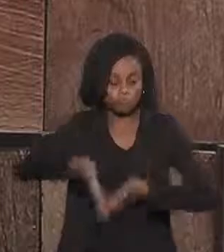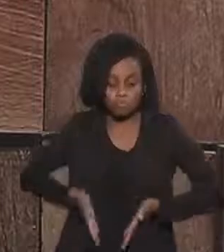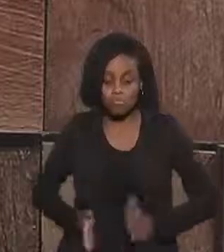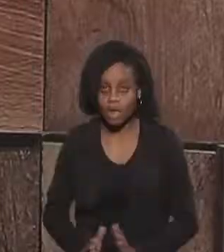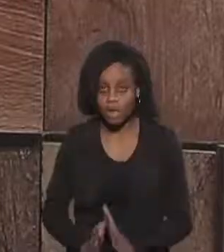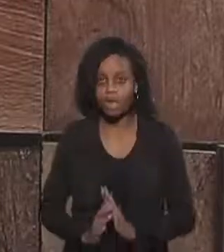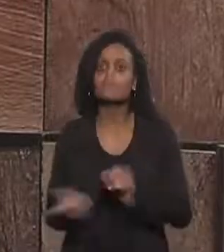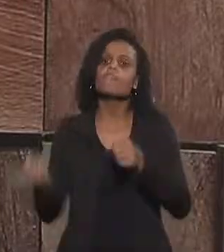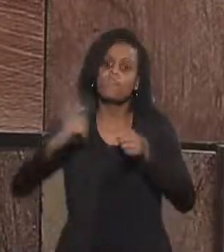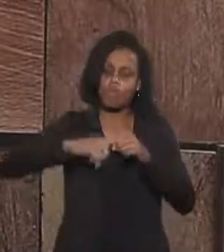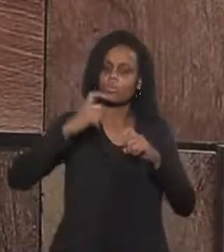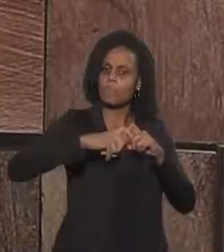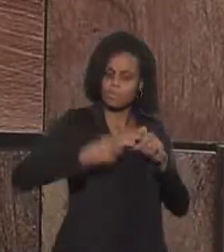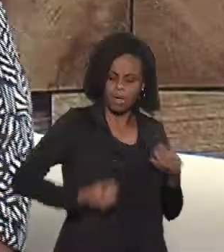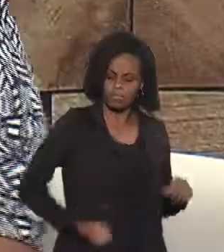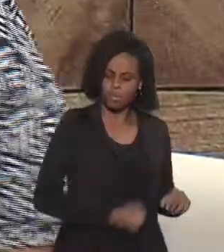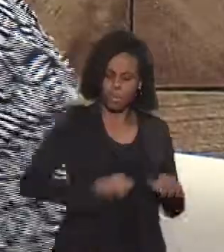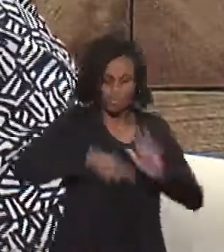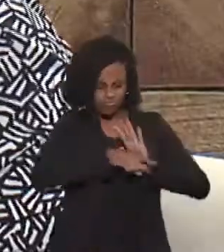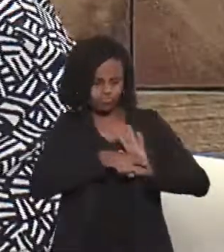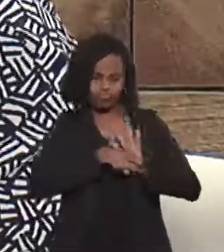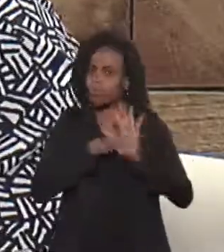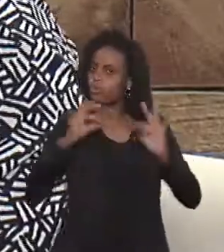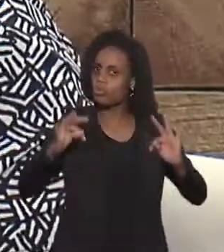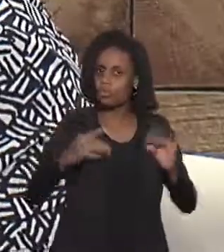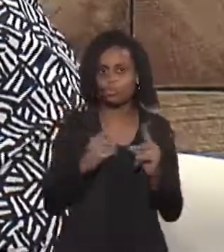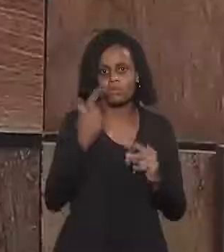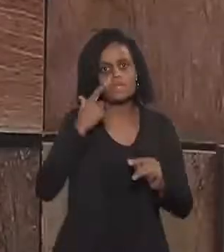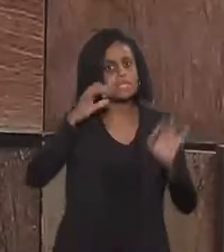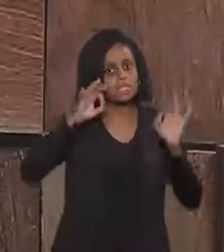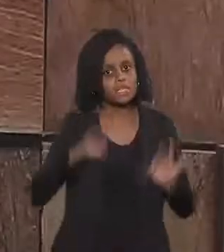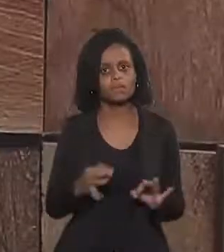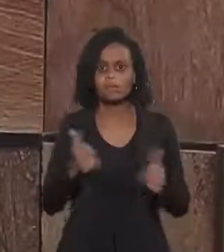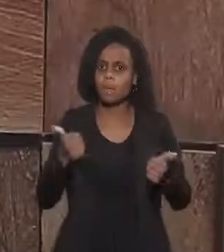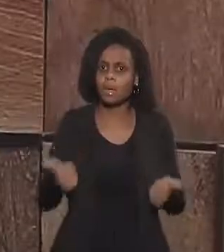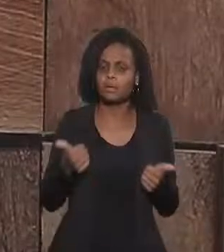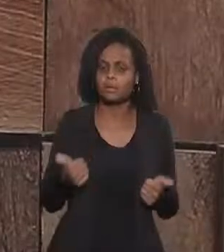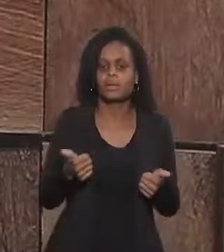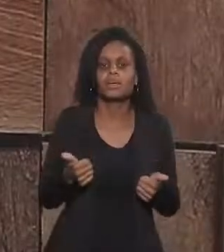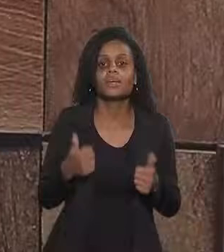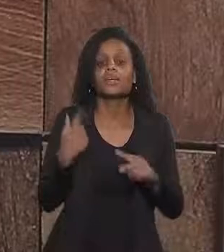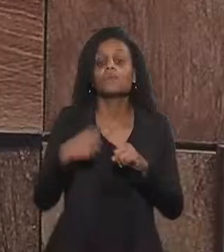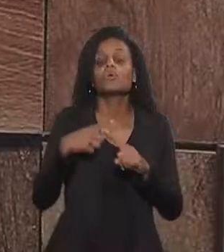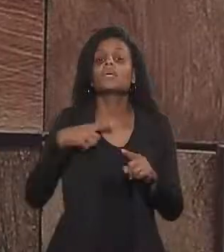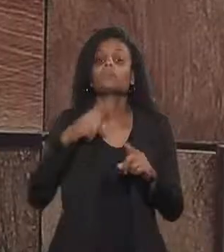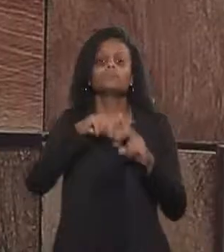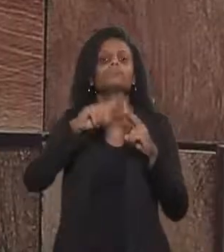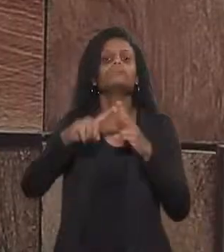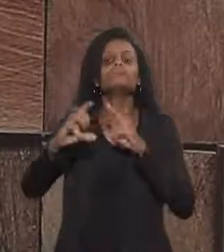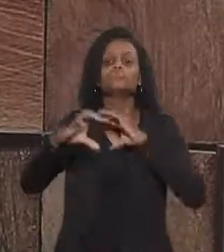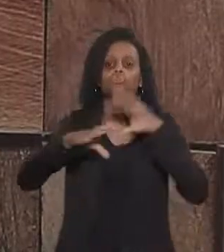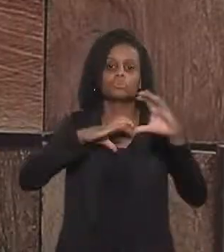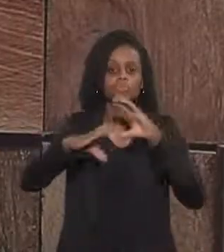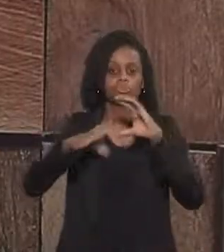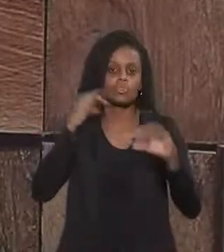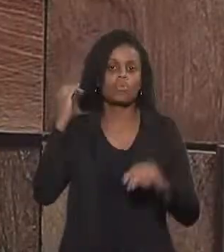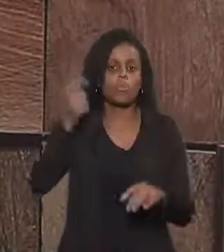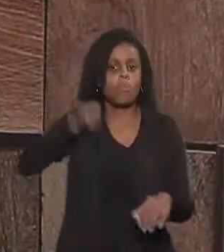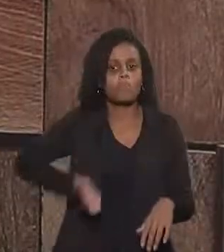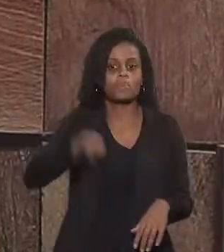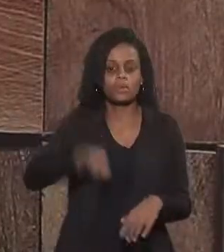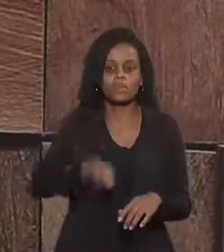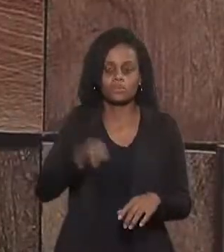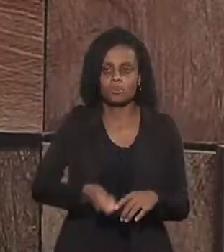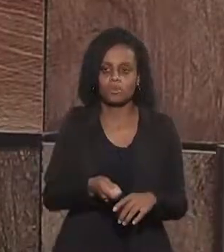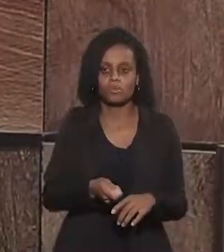do bebê. Entendeu? Para saber se está realmente tudo bem. Exatamente. Né? Se a gente não, porque existem 2 comunicações que são